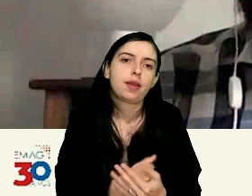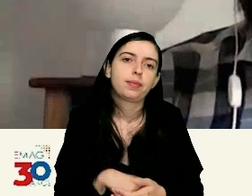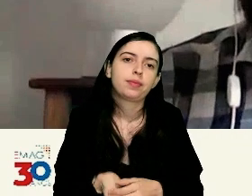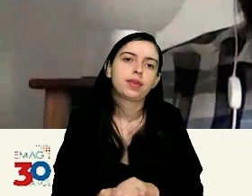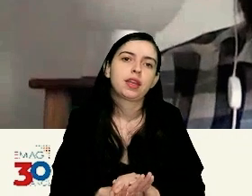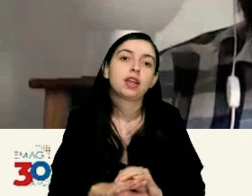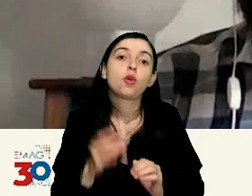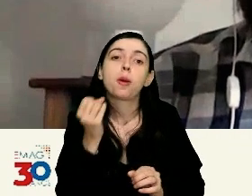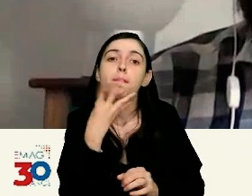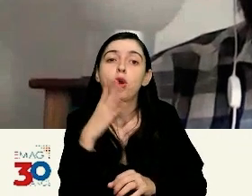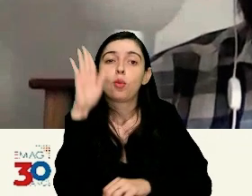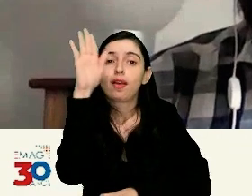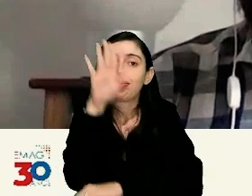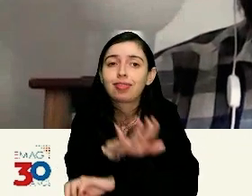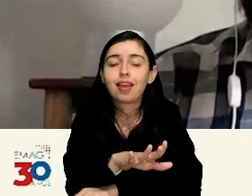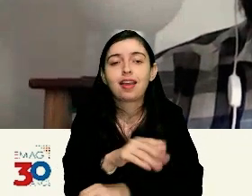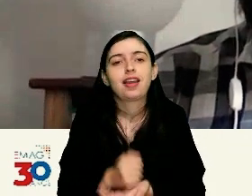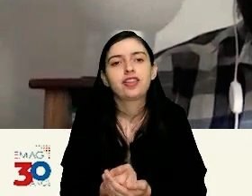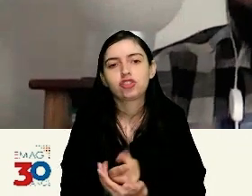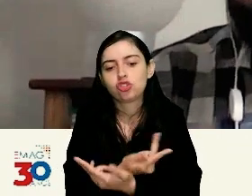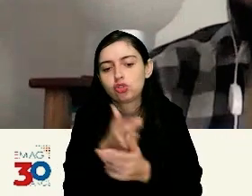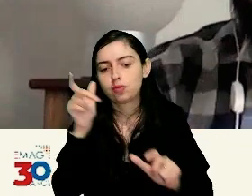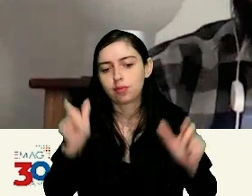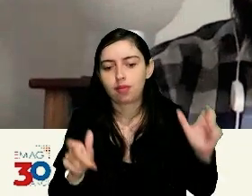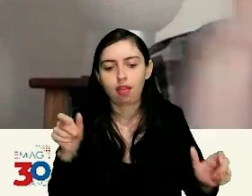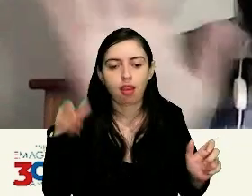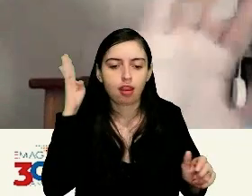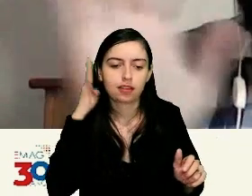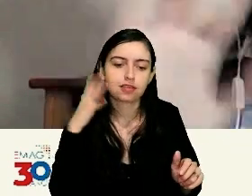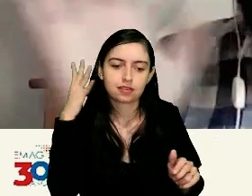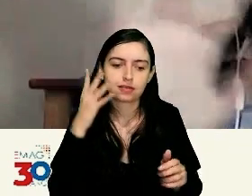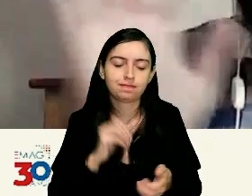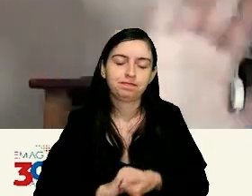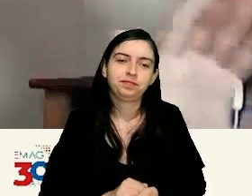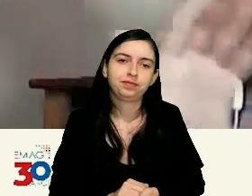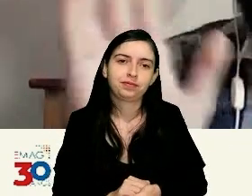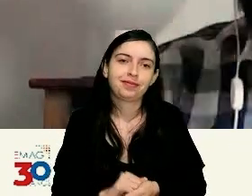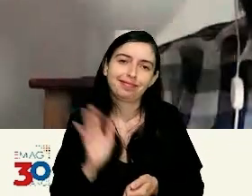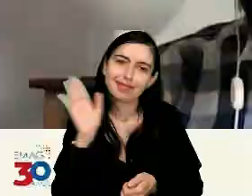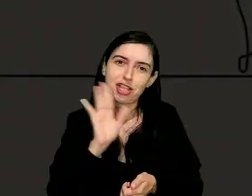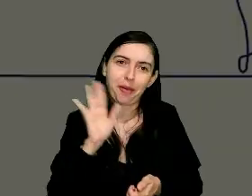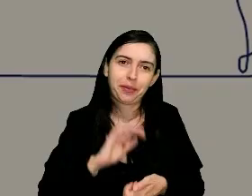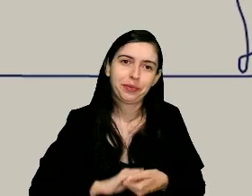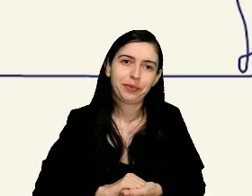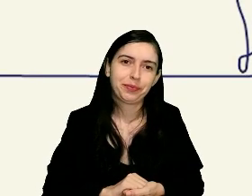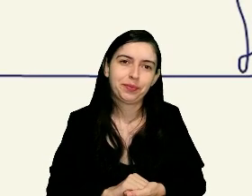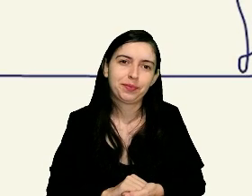Leandro, muito obrigada, Thiago, muito obrigada, Sérgio. Até uma próxima. Obrigado, gente. Valeu.